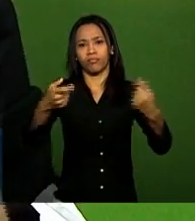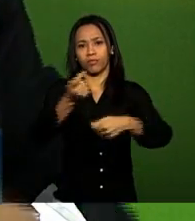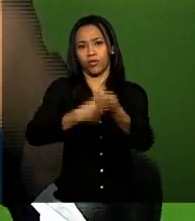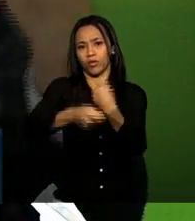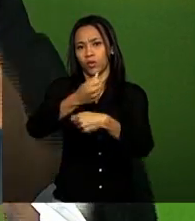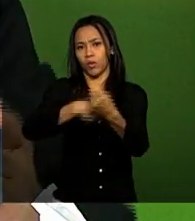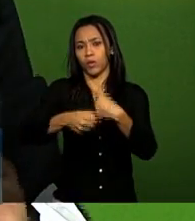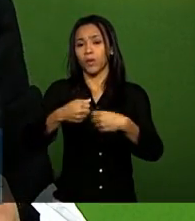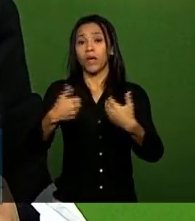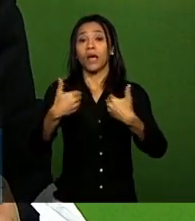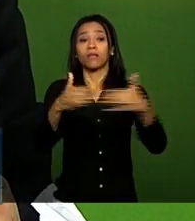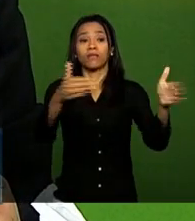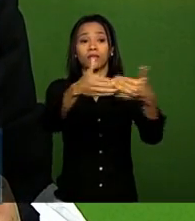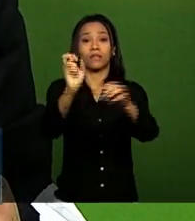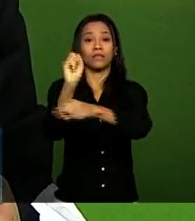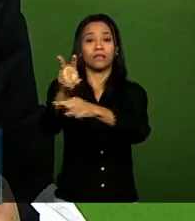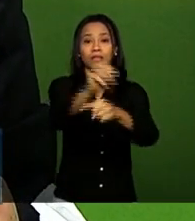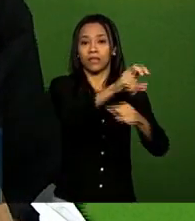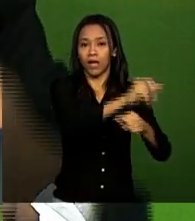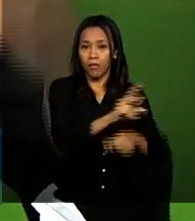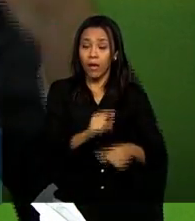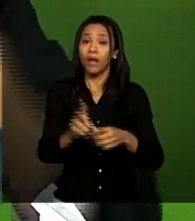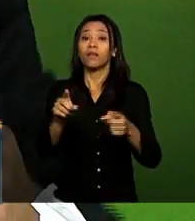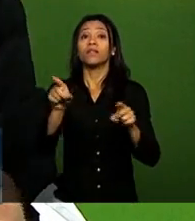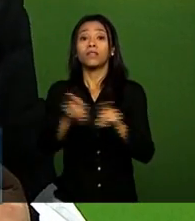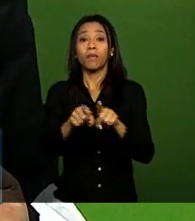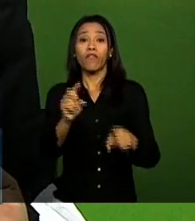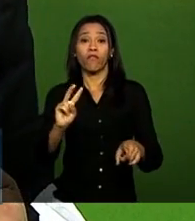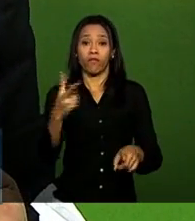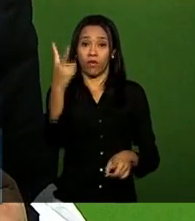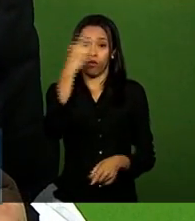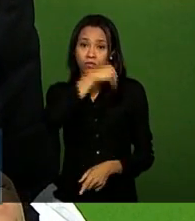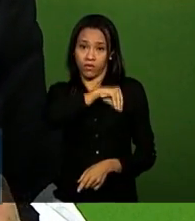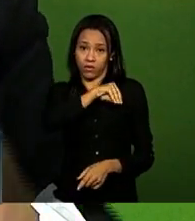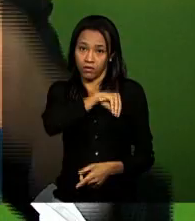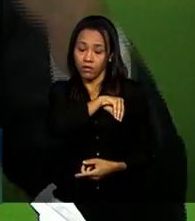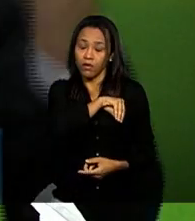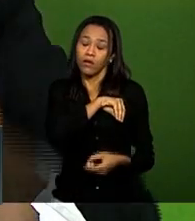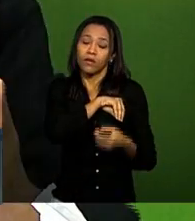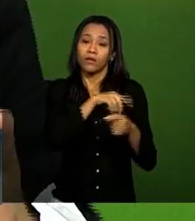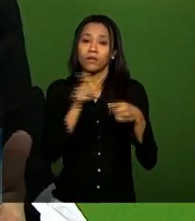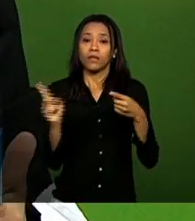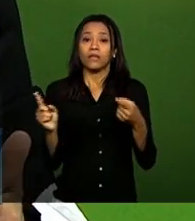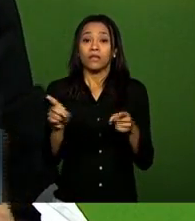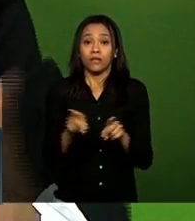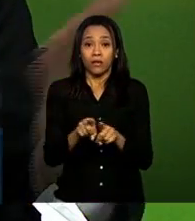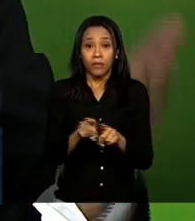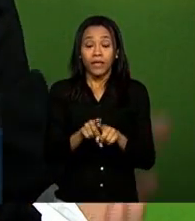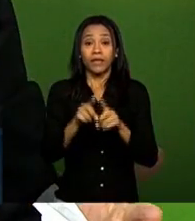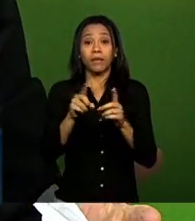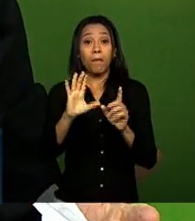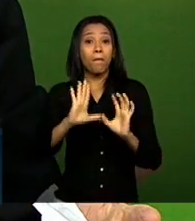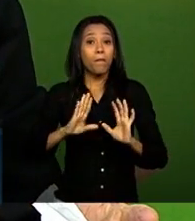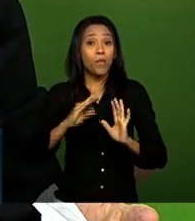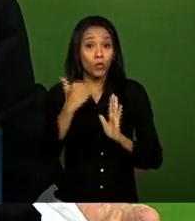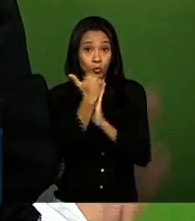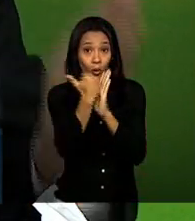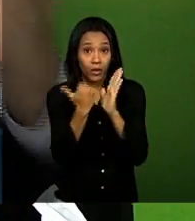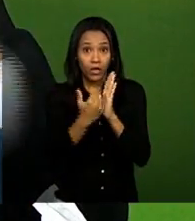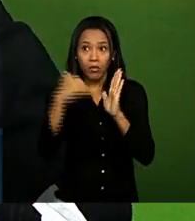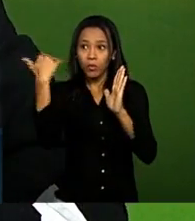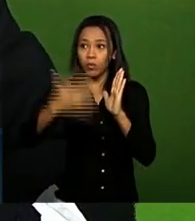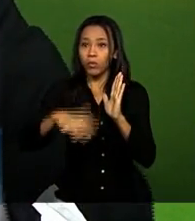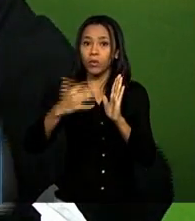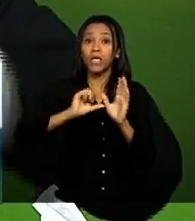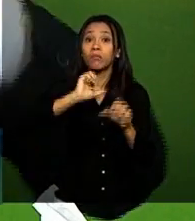de emprego de preservação da renda de continuidade e qualificação dos grandes programas que mudaram o país